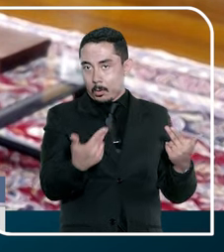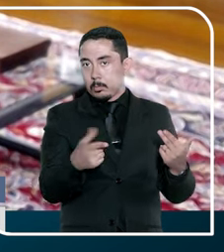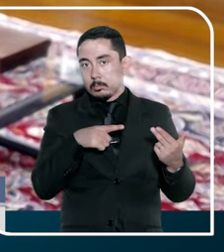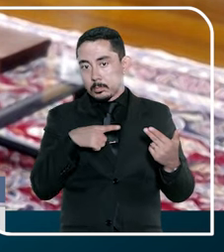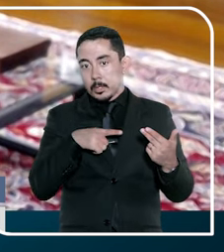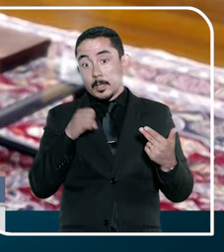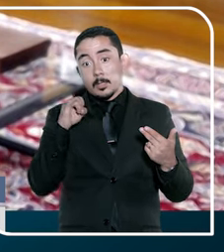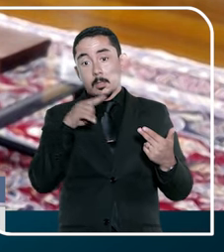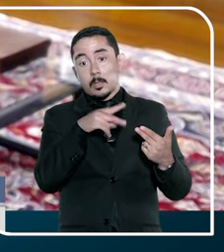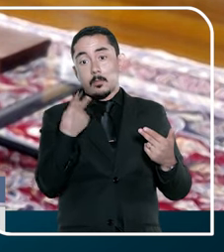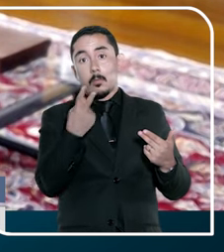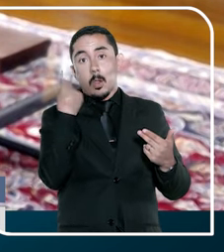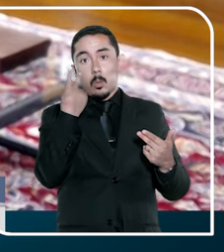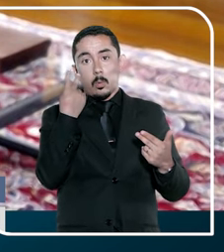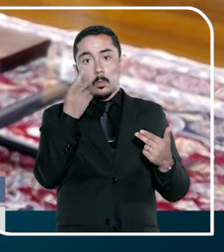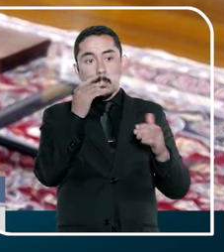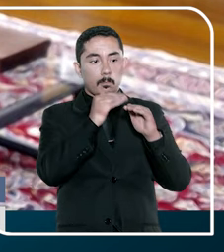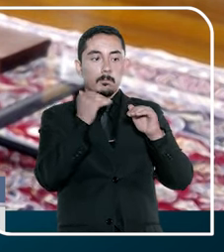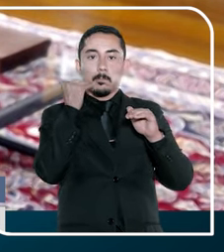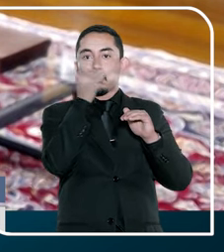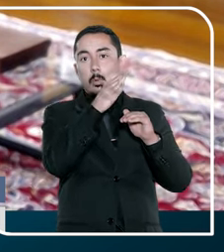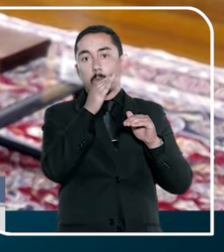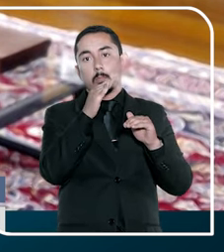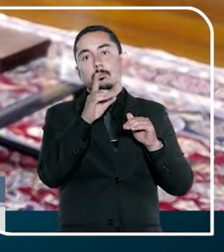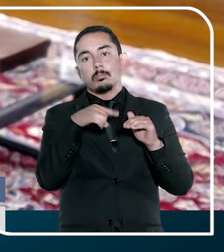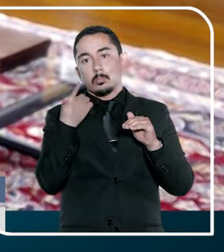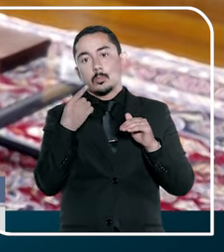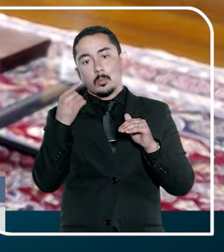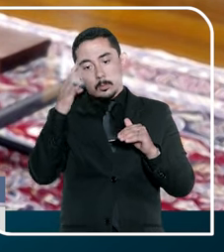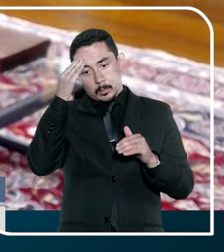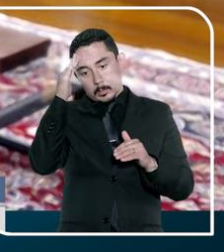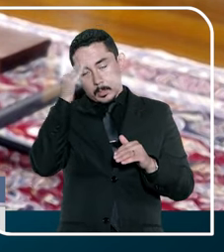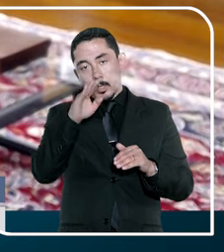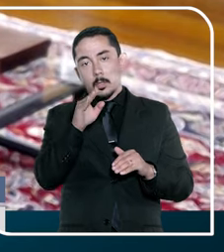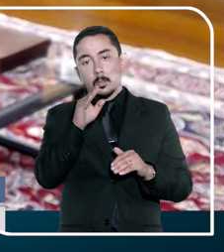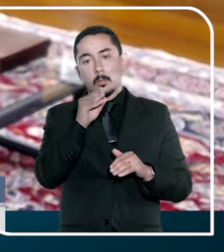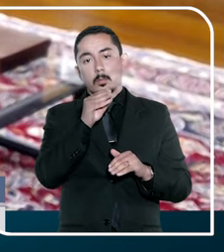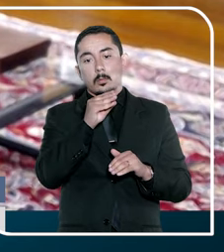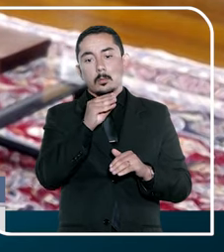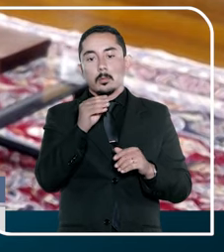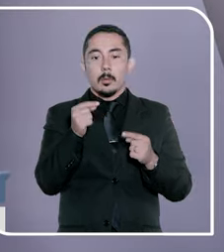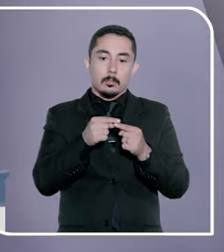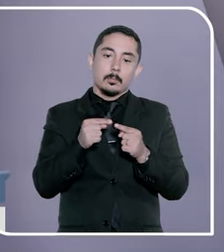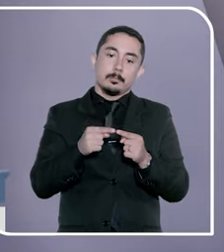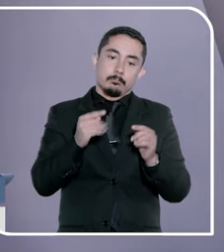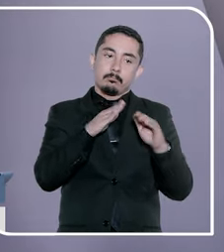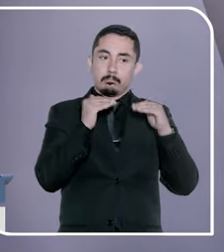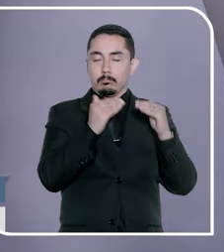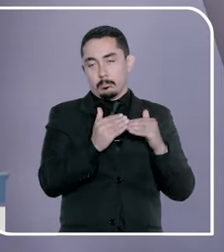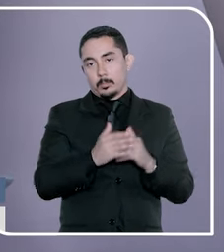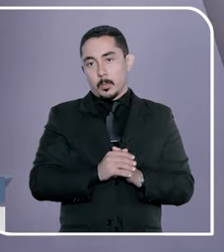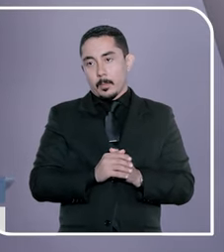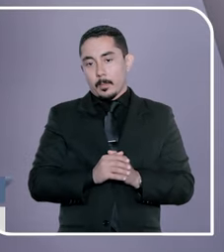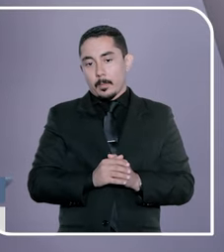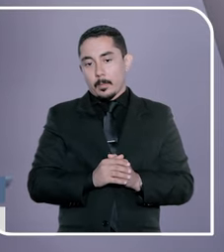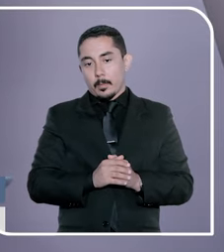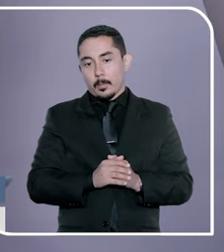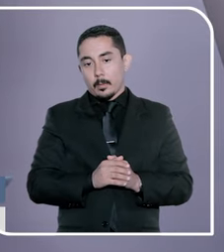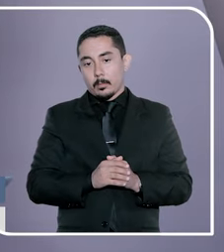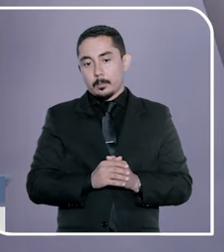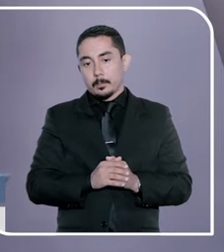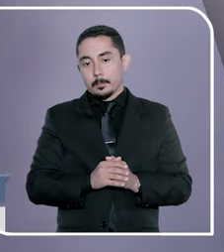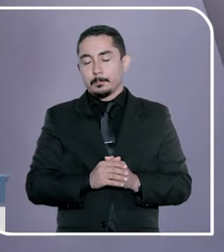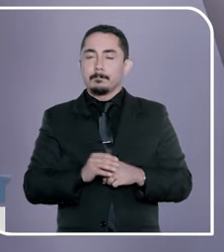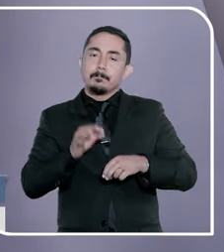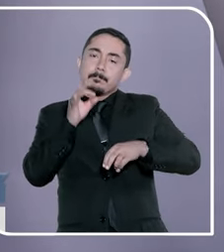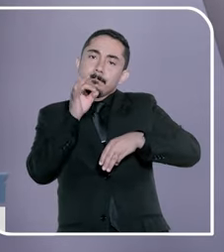desalto for superior ao que nós temos que tem caracterizar privilegi Ministro iset